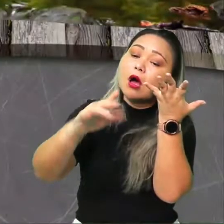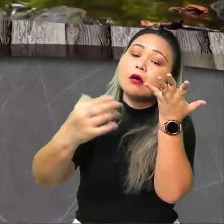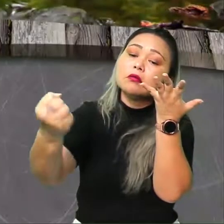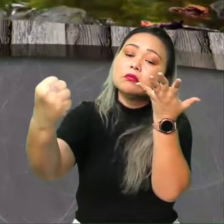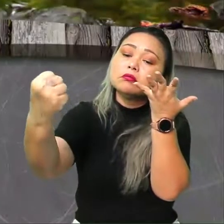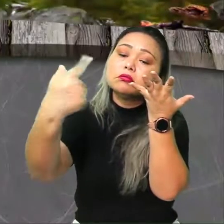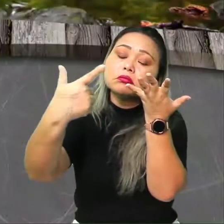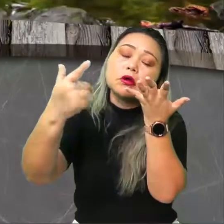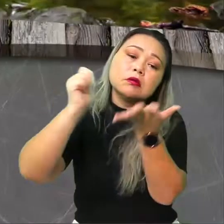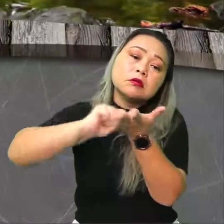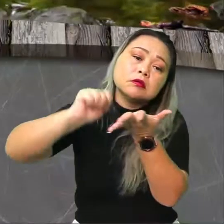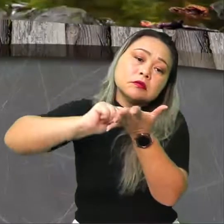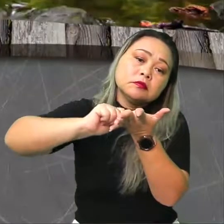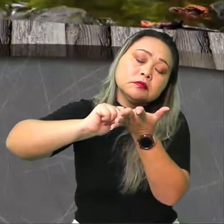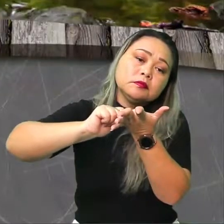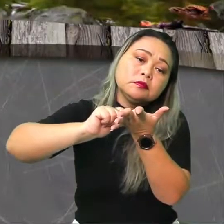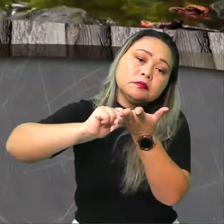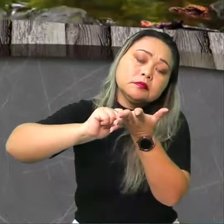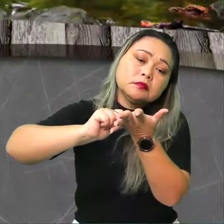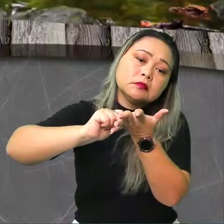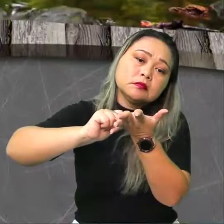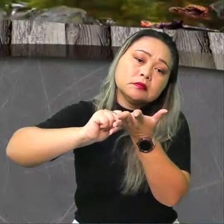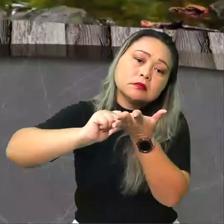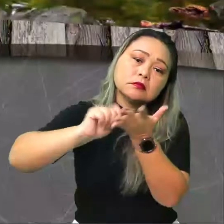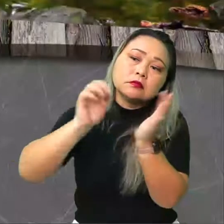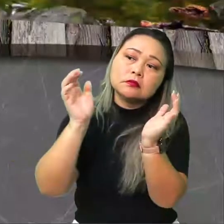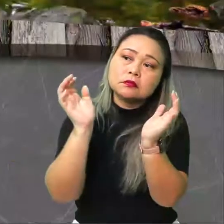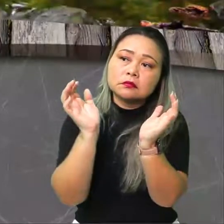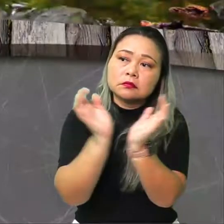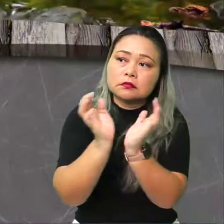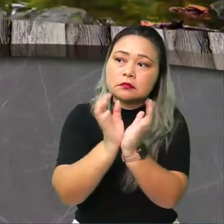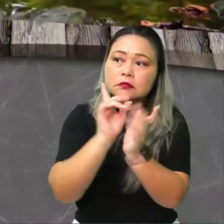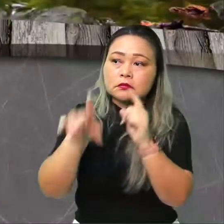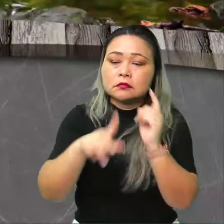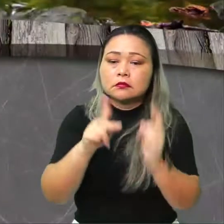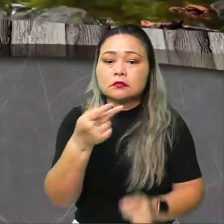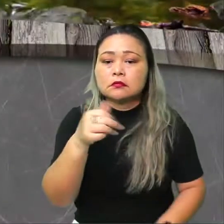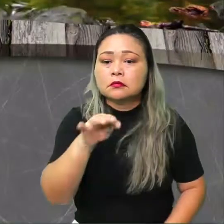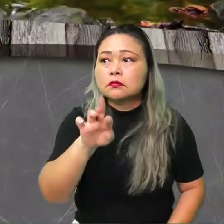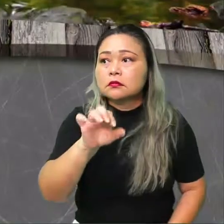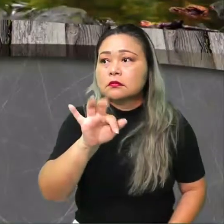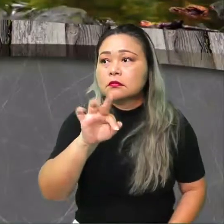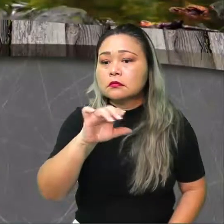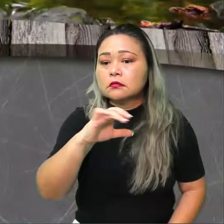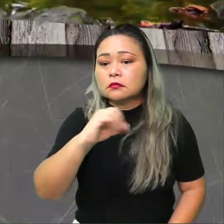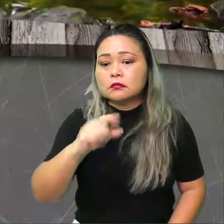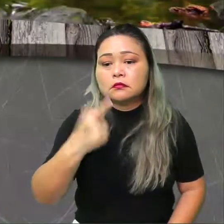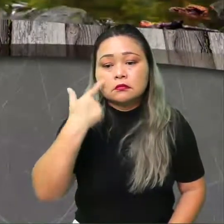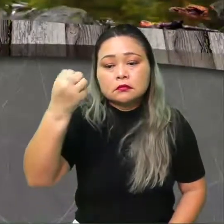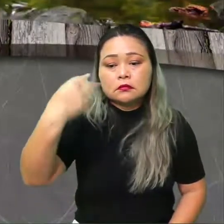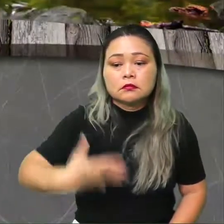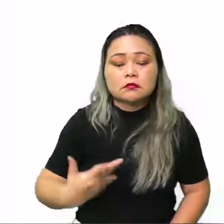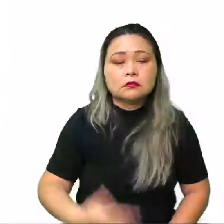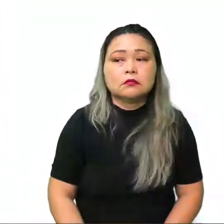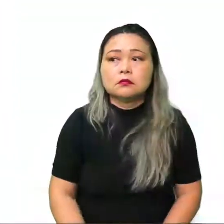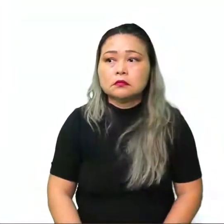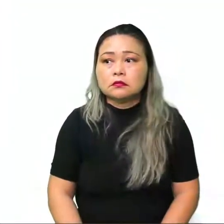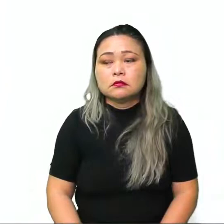foi descrita lá na hipótese heterotrófica. Ok? Vamos lá como é que ficou?